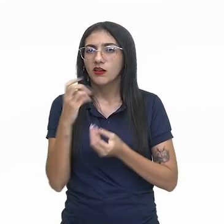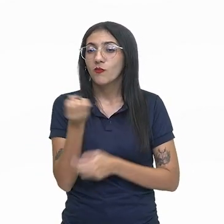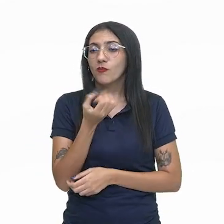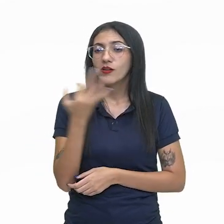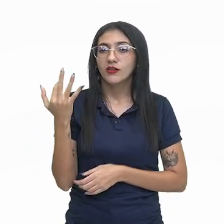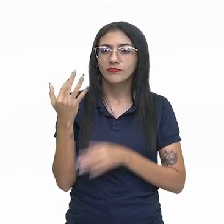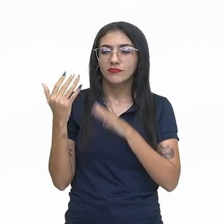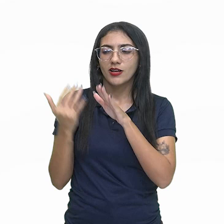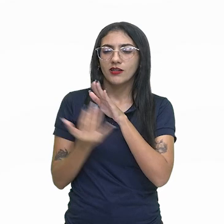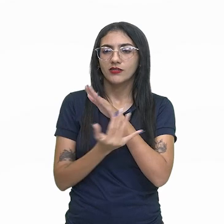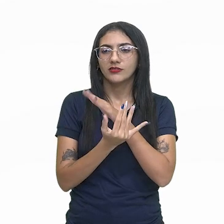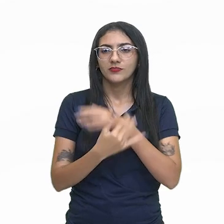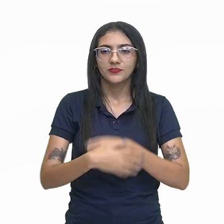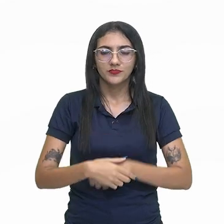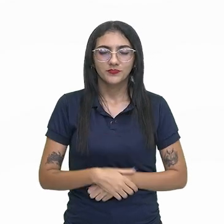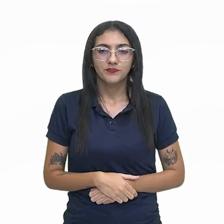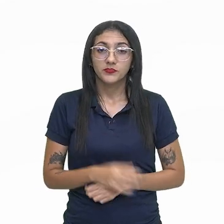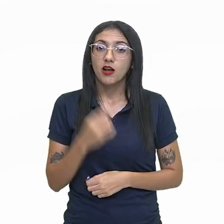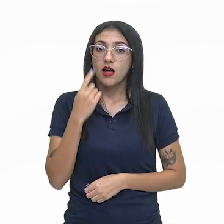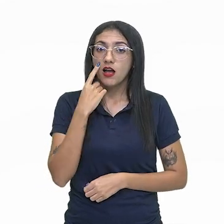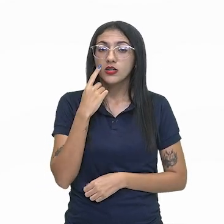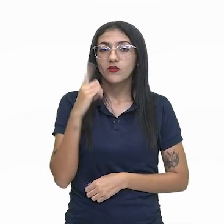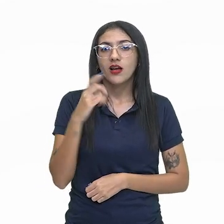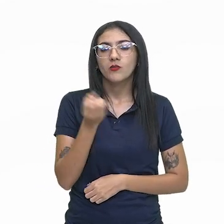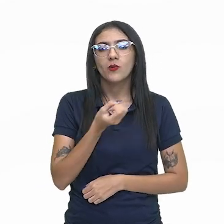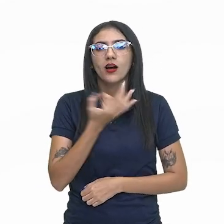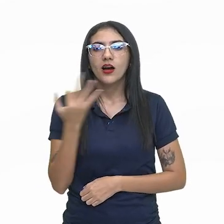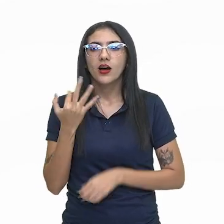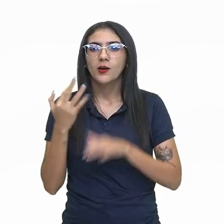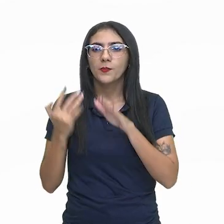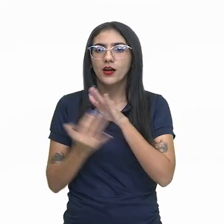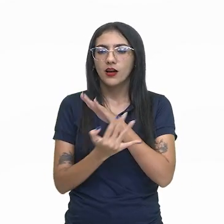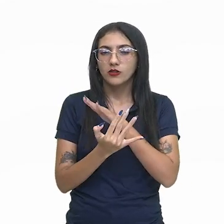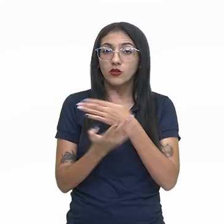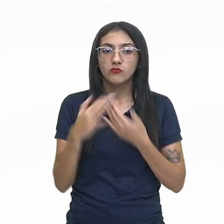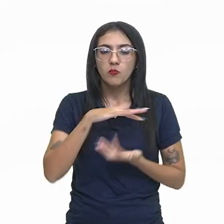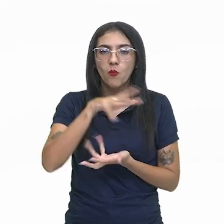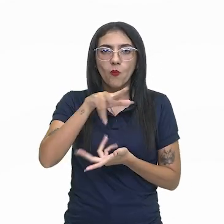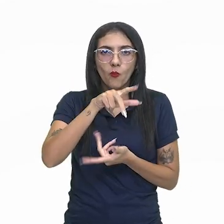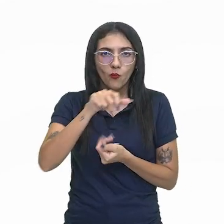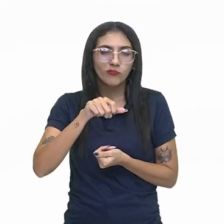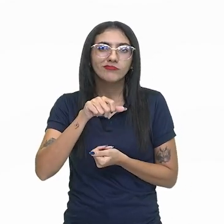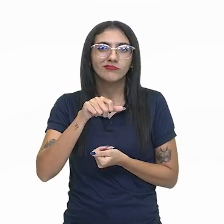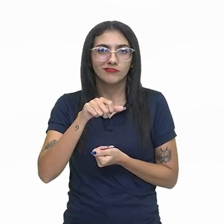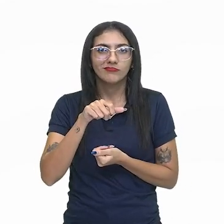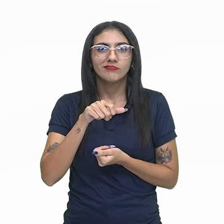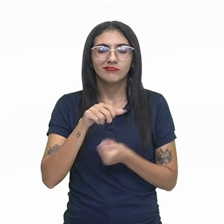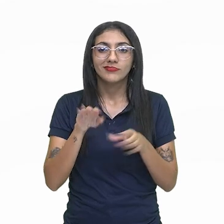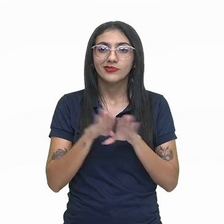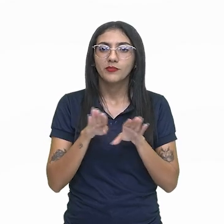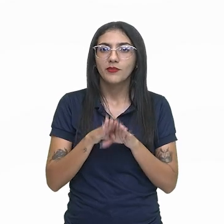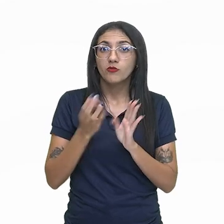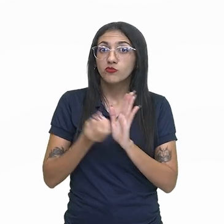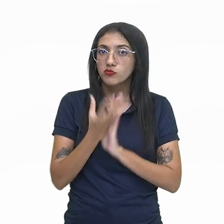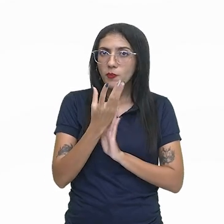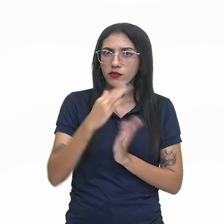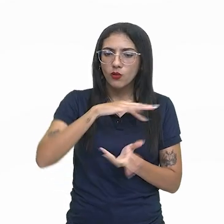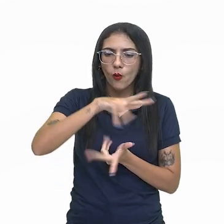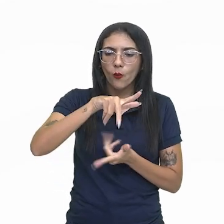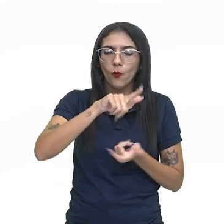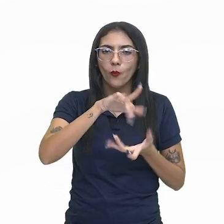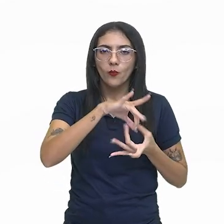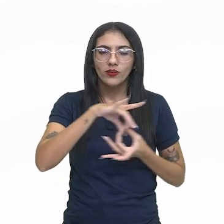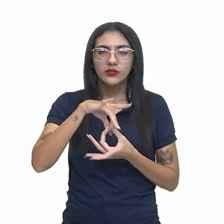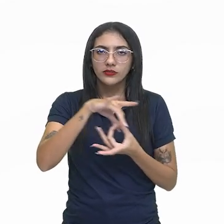gente observa um fluxo migratório mundial, até mesmo com o surgimento da globalização,